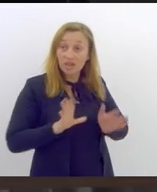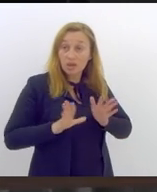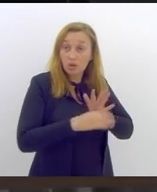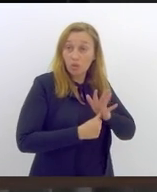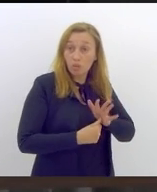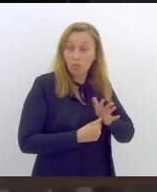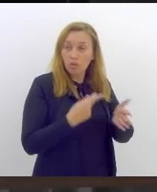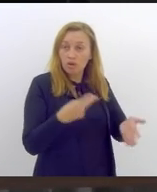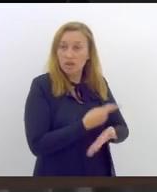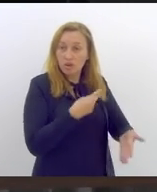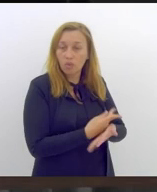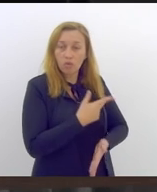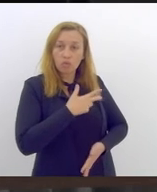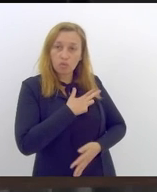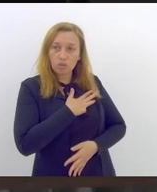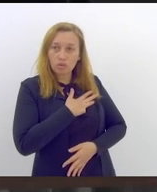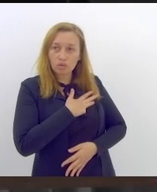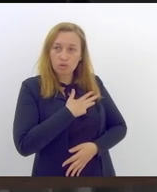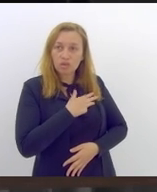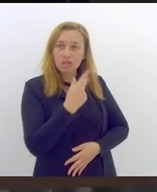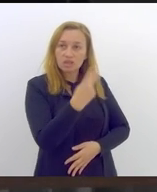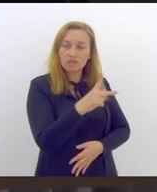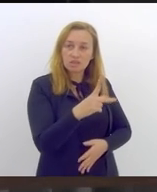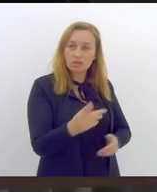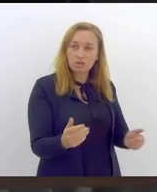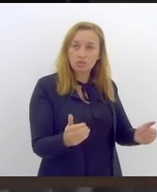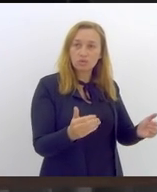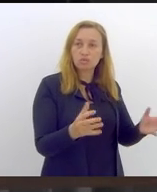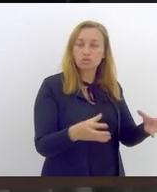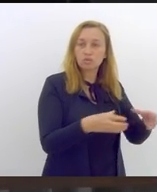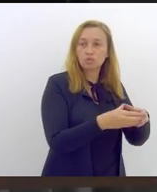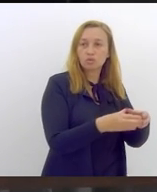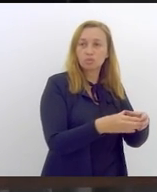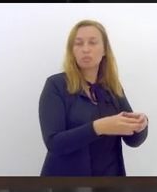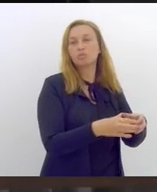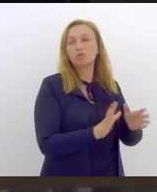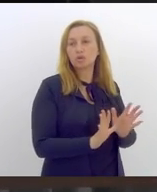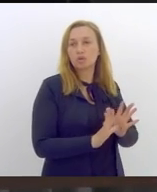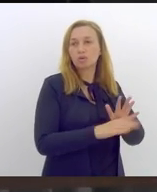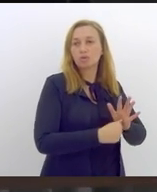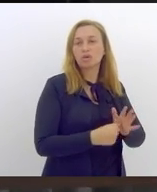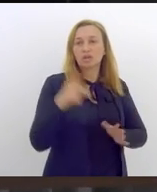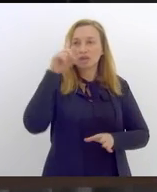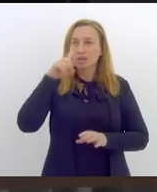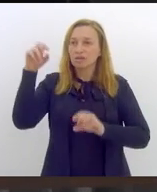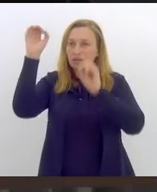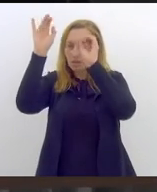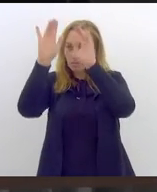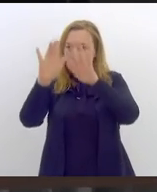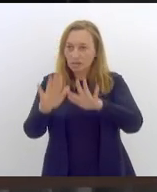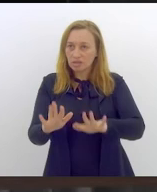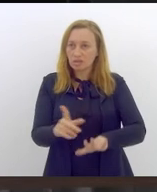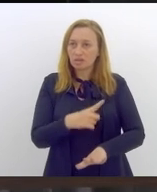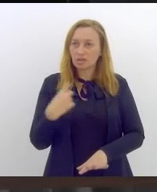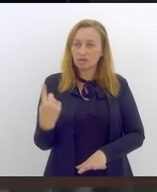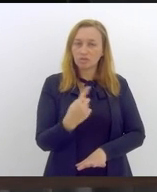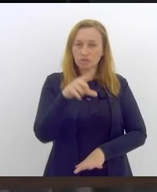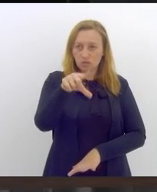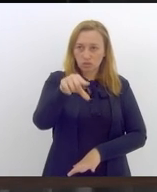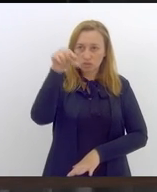com Lula e os seus comparsas que Deus abençoe a nossa